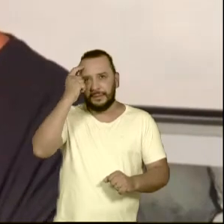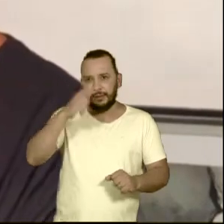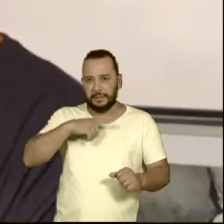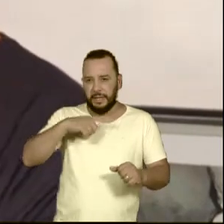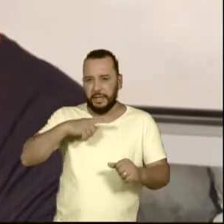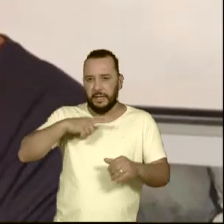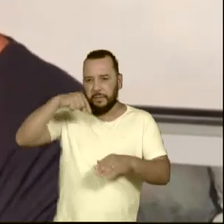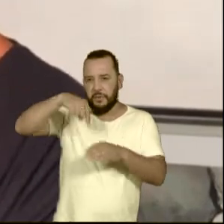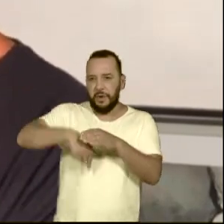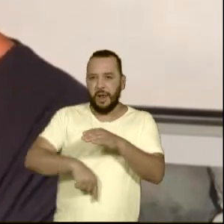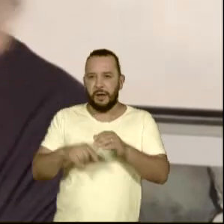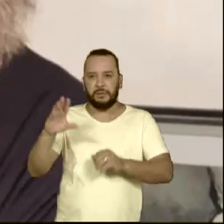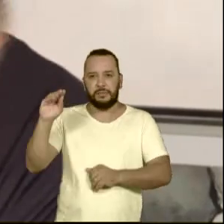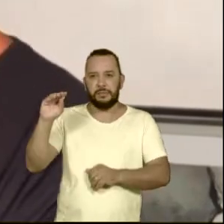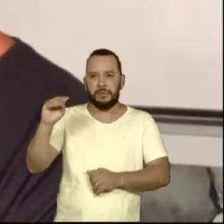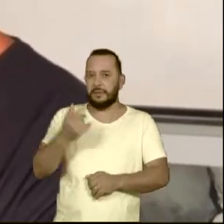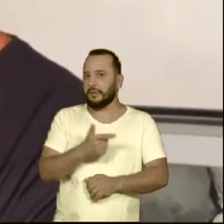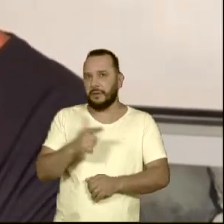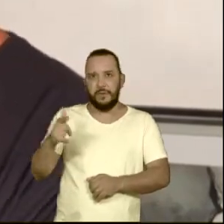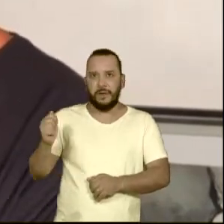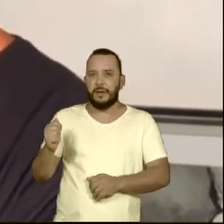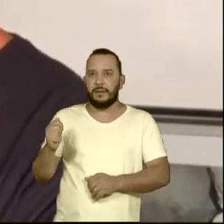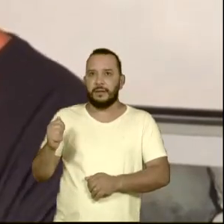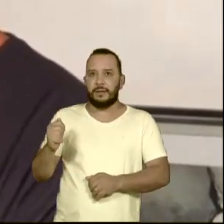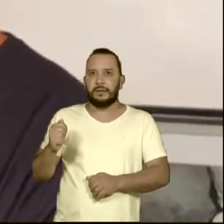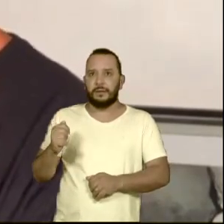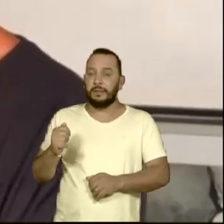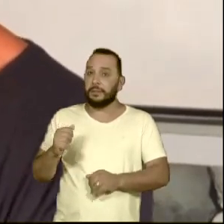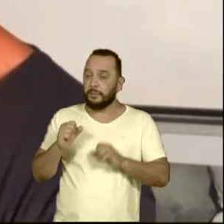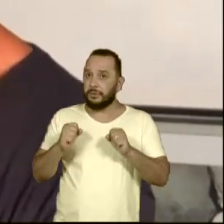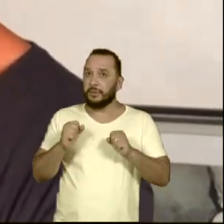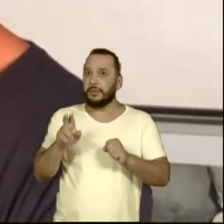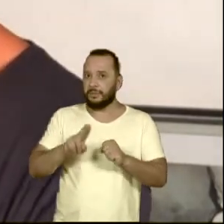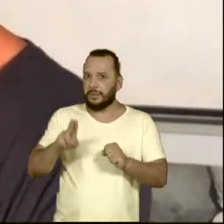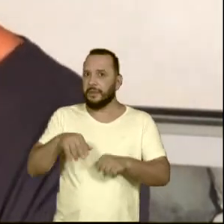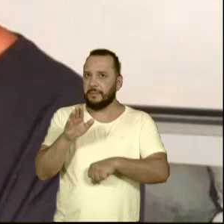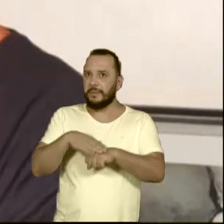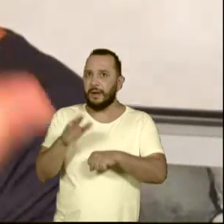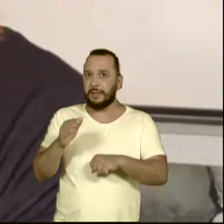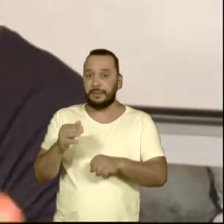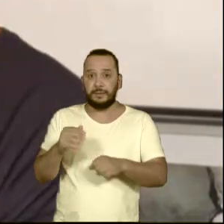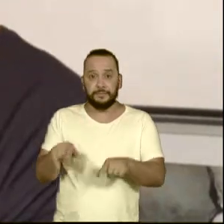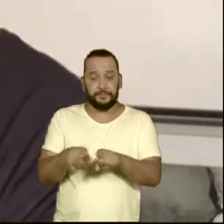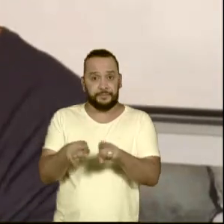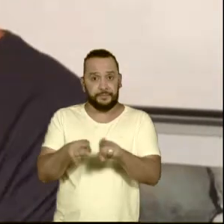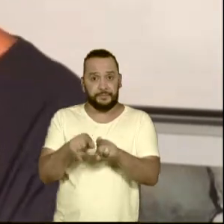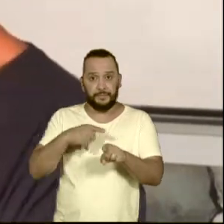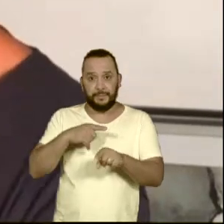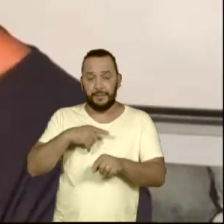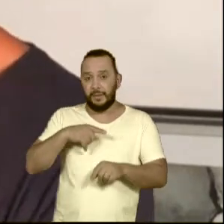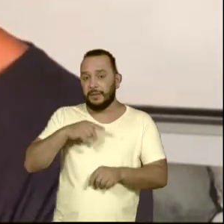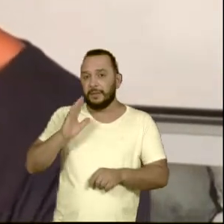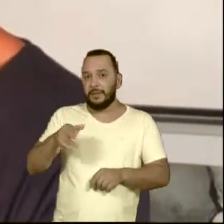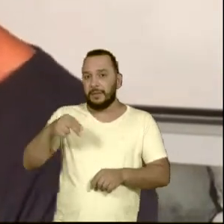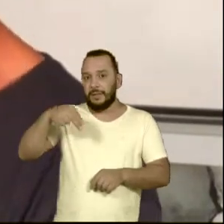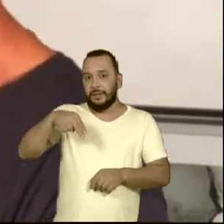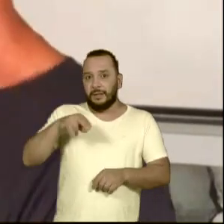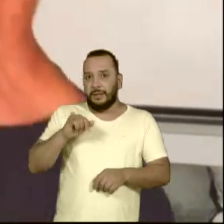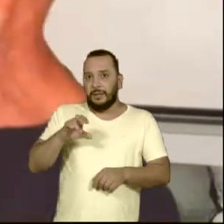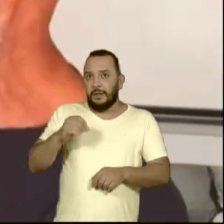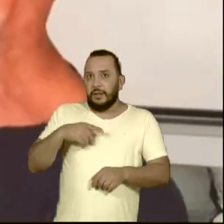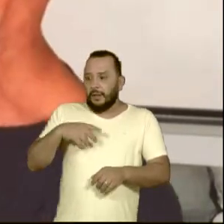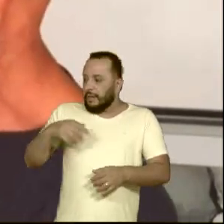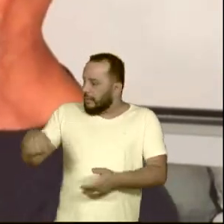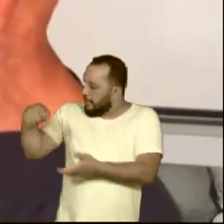que tem um buraco no chão e eles estão manipulando. Não. Até a gente podia ter usado mais esse recurso. O Nino poderia muito bem segurar